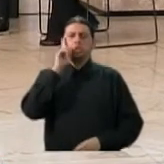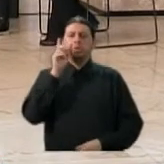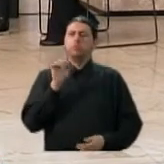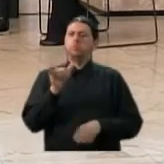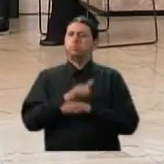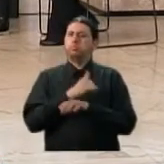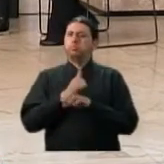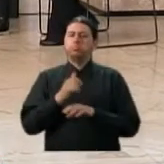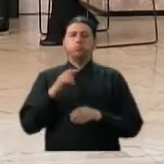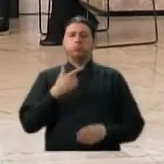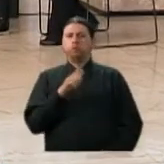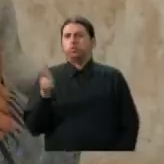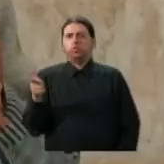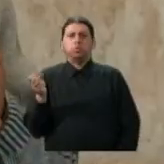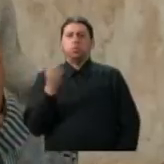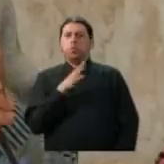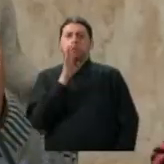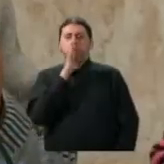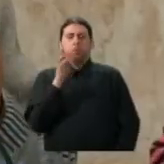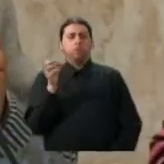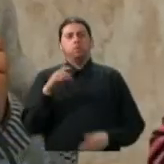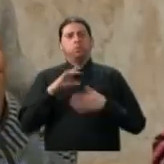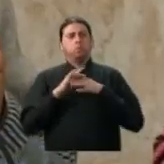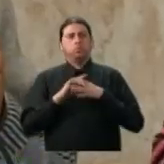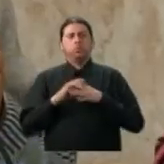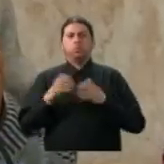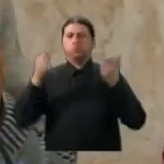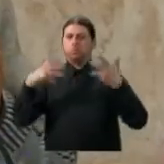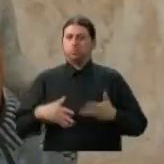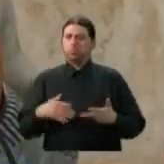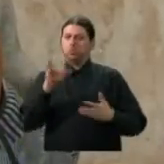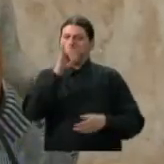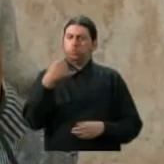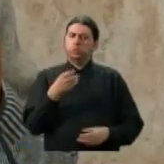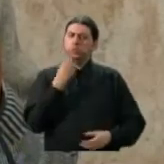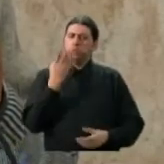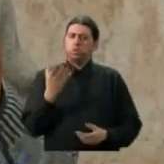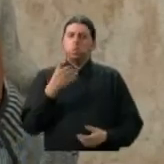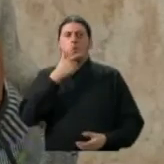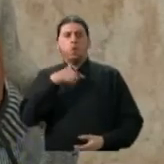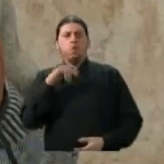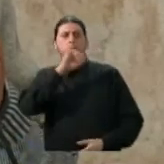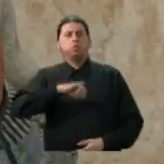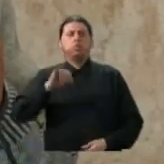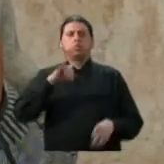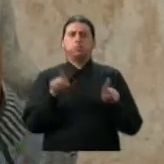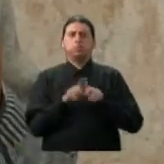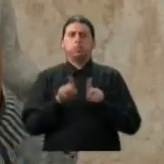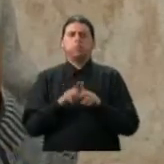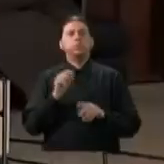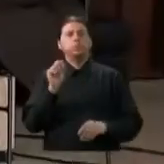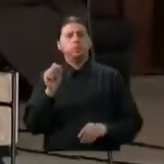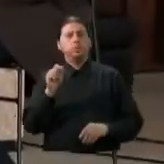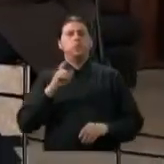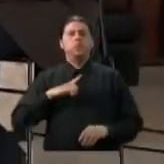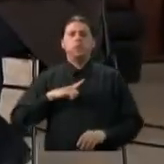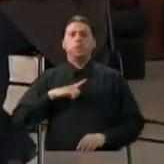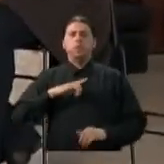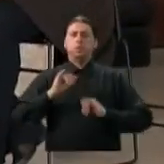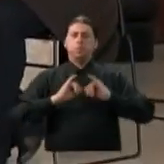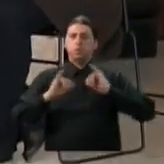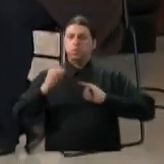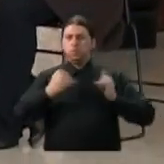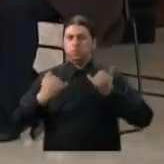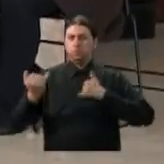que realmente eu acho que a colocação foi bem oportuna. Eu acho que é importante também que os meios, né,